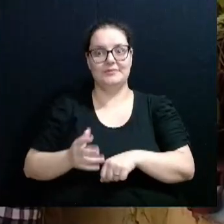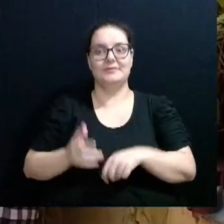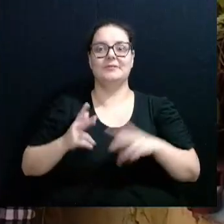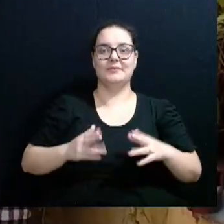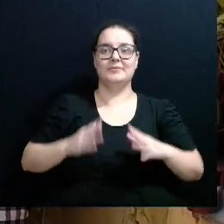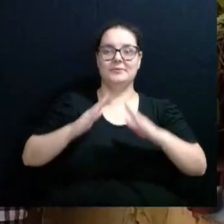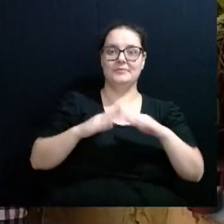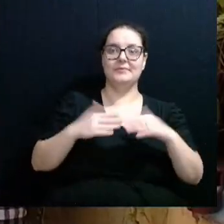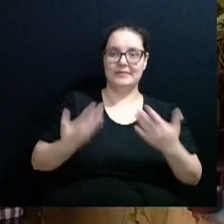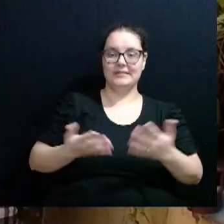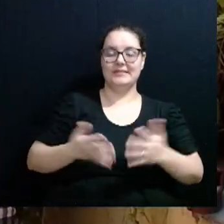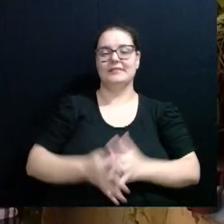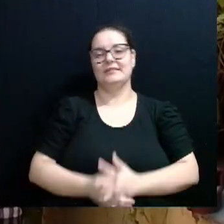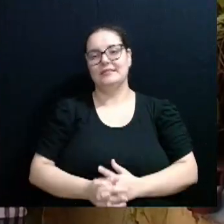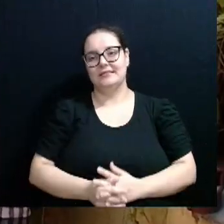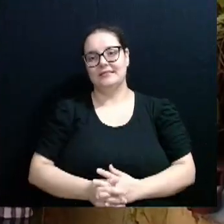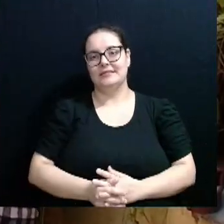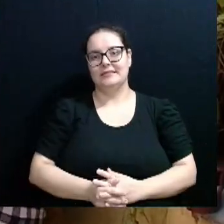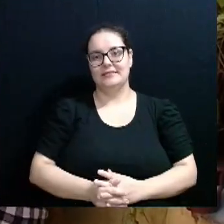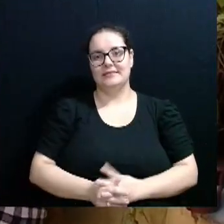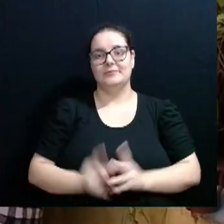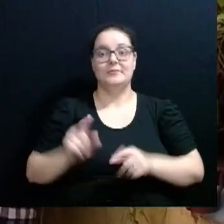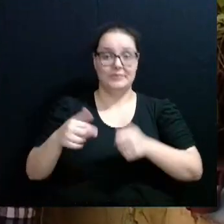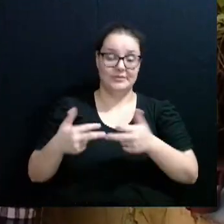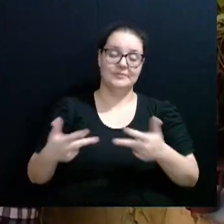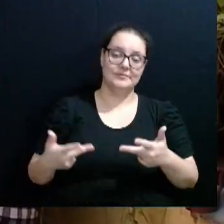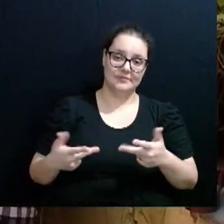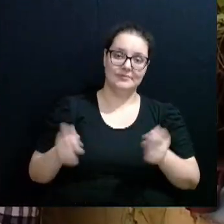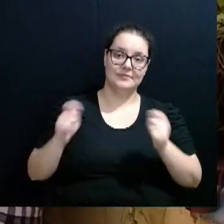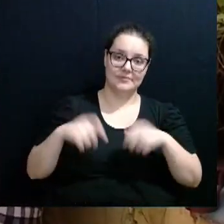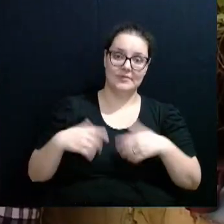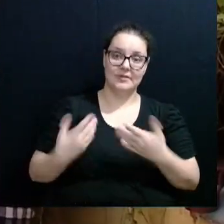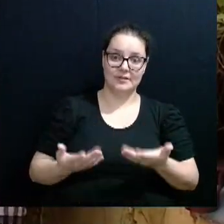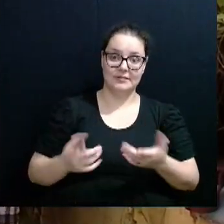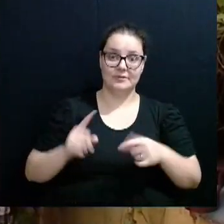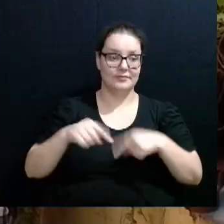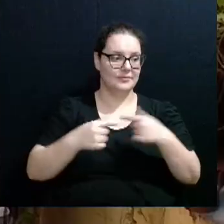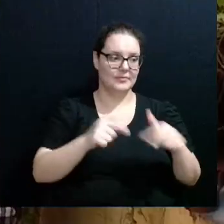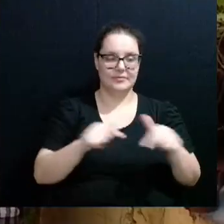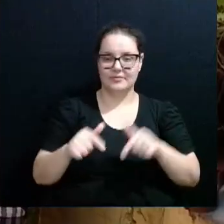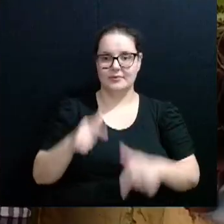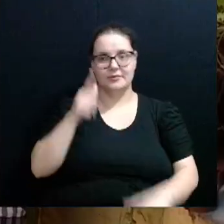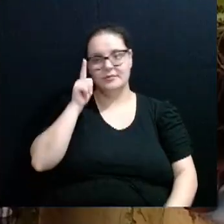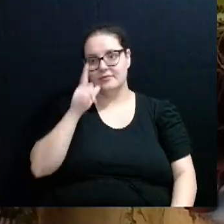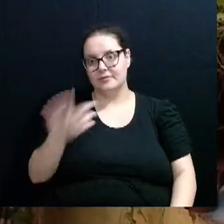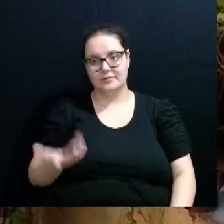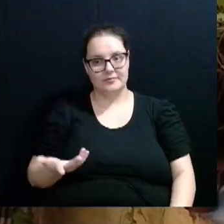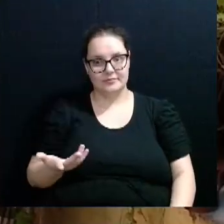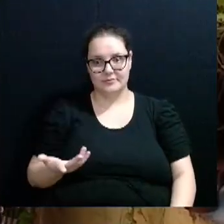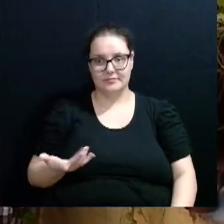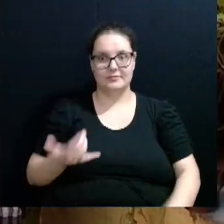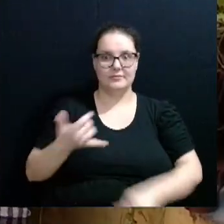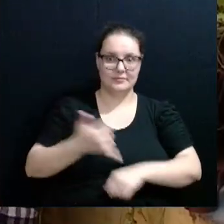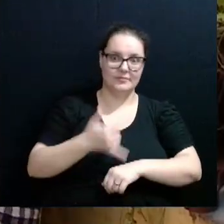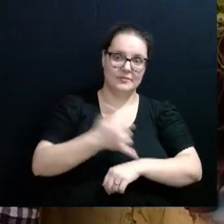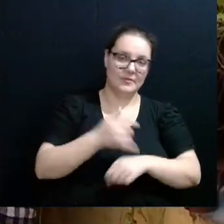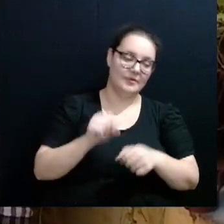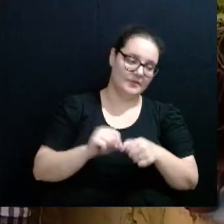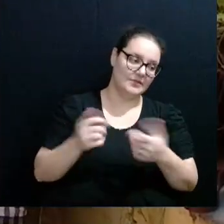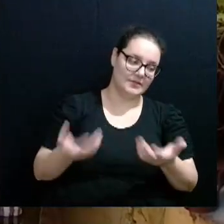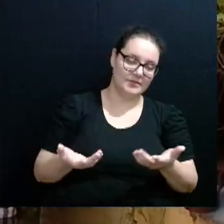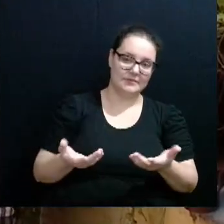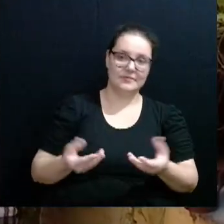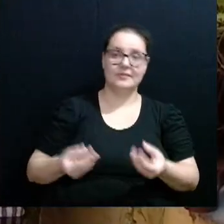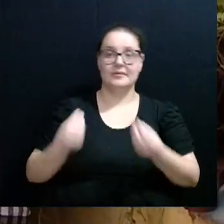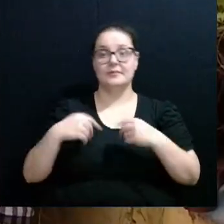Então, outra coisa também que já me possibilitou, que em outros lugares quando eu morei no abrigo, eu não poderia estar fazendo isso. Então, aqui me deu essa possibilidade